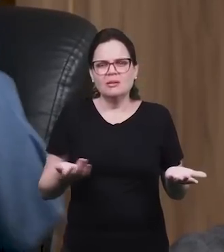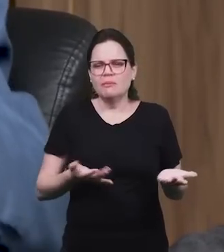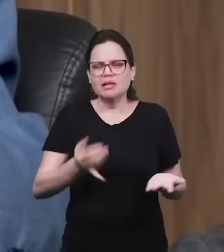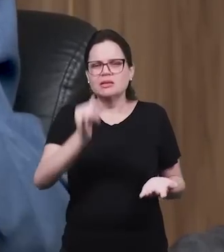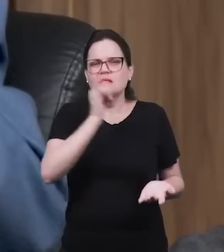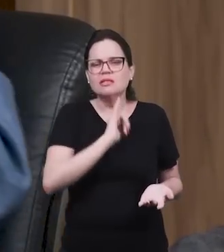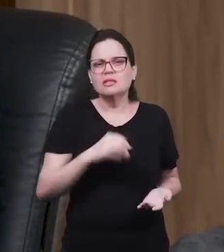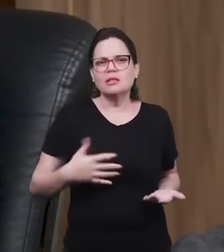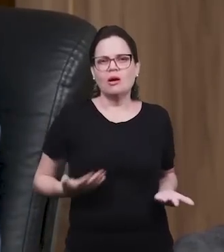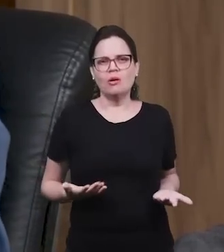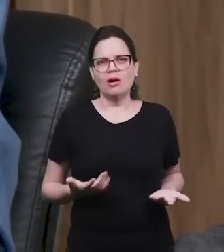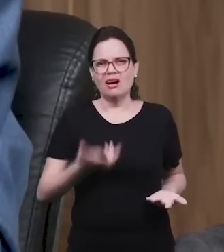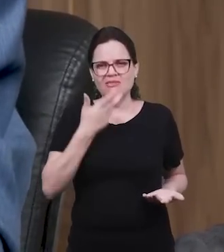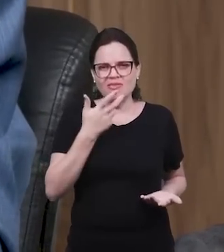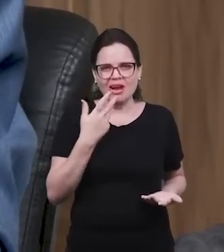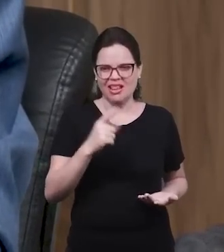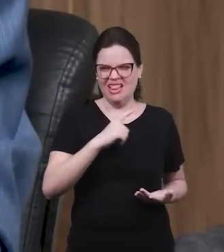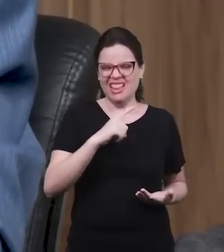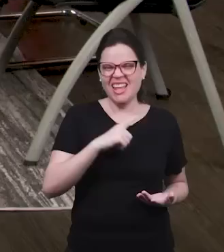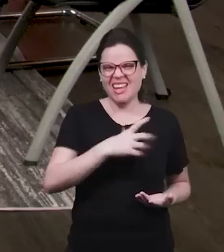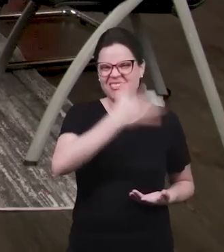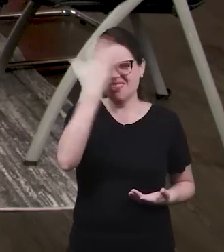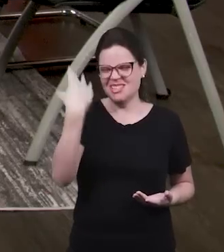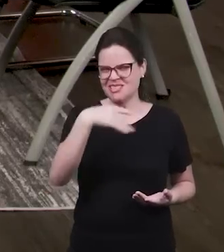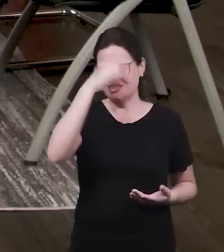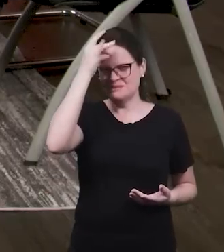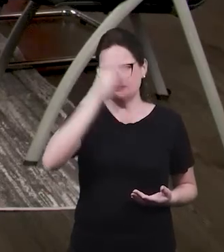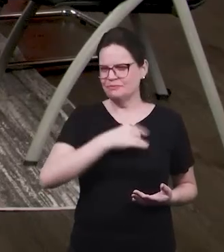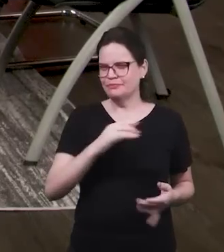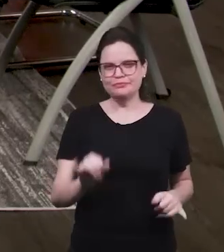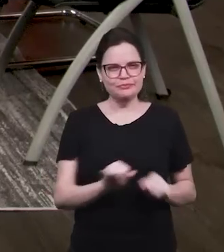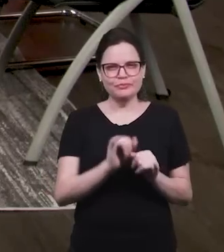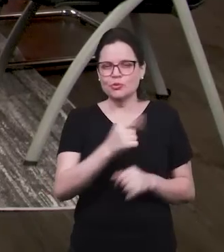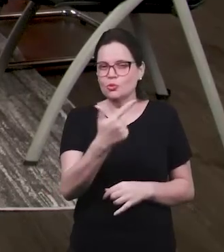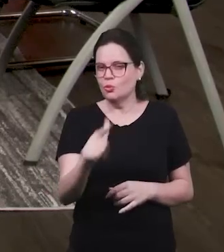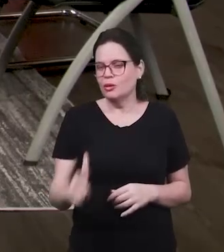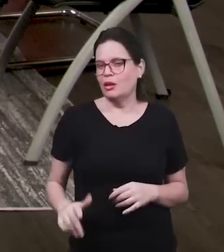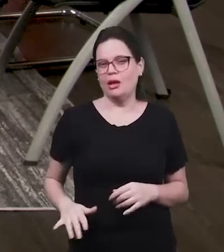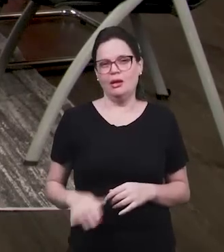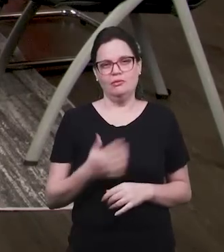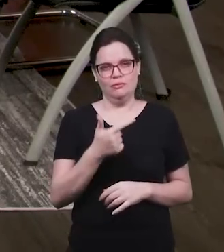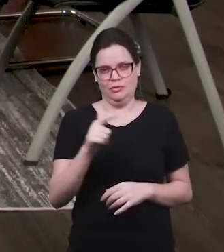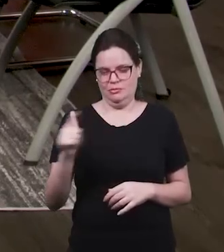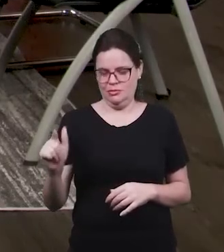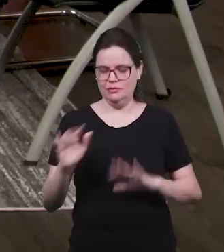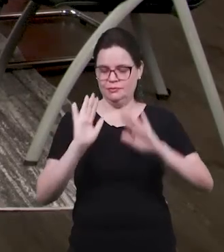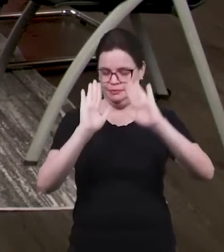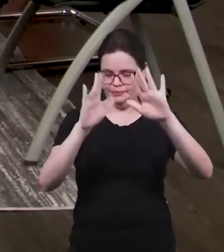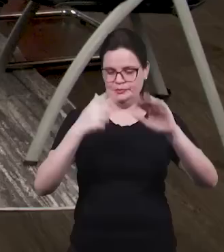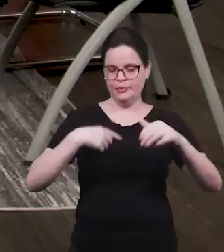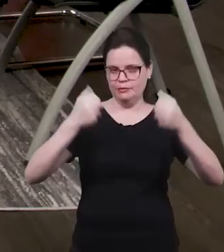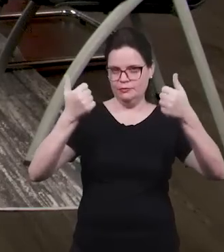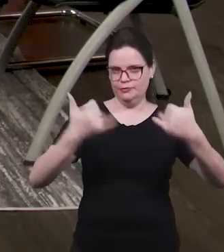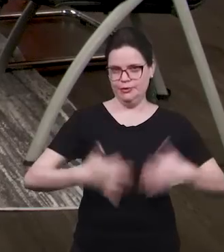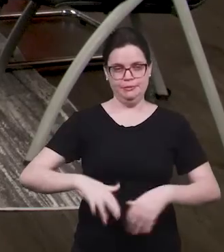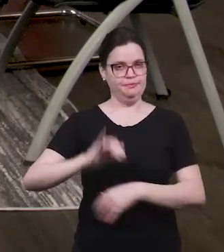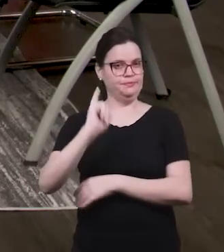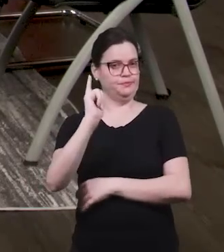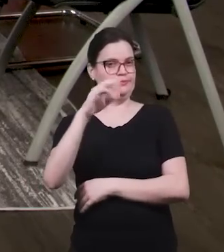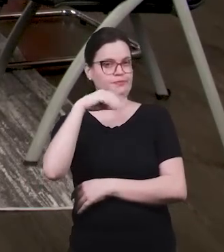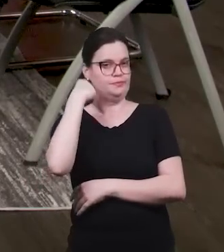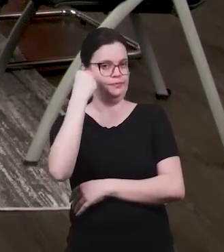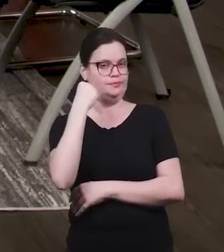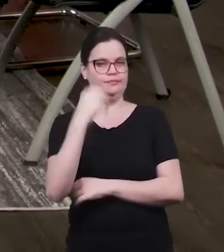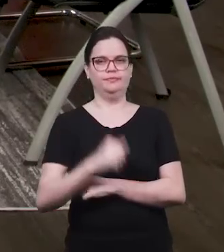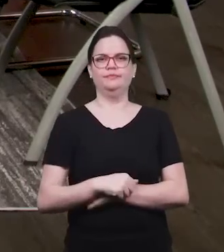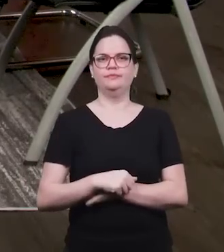porque o fogo caiu, bobagem. Nada de, entendeu? Eu vou contar uma experiência aqui. Nós